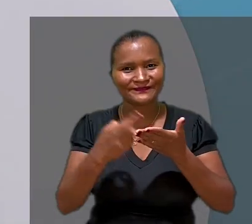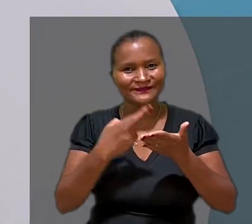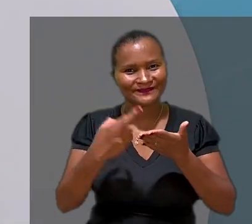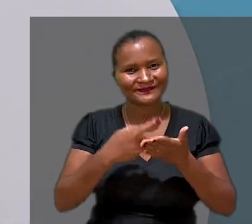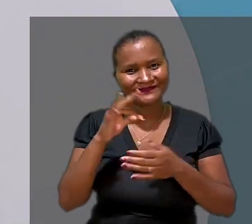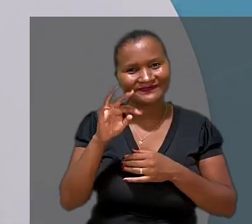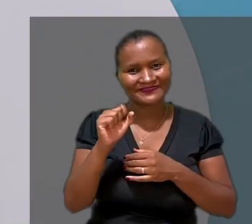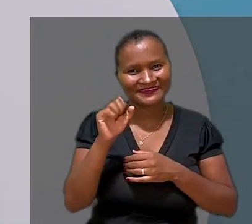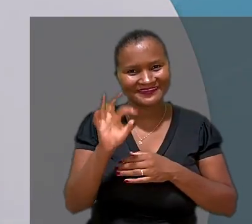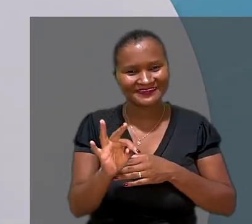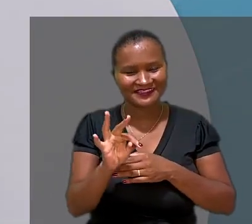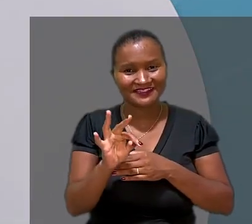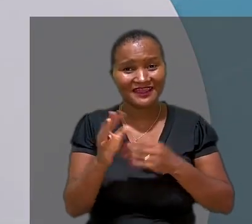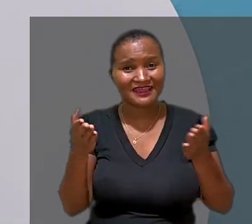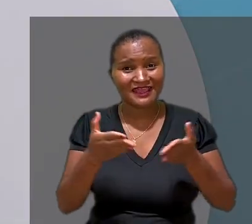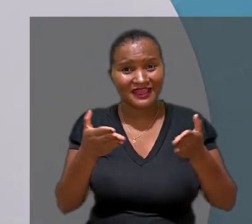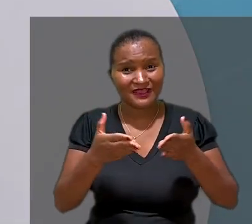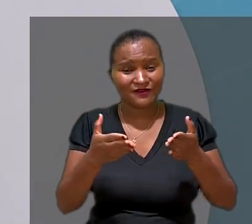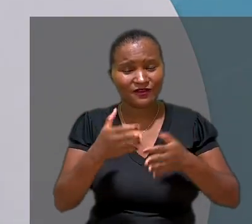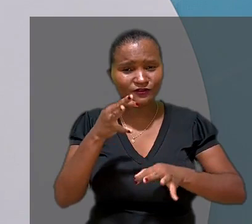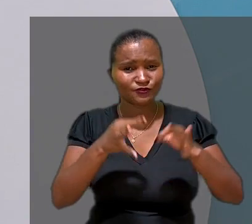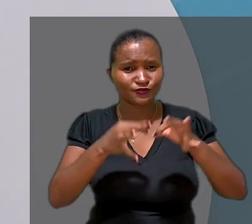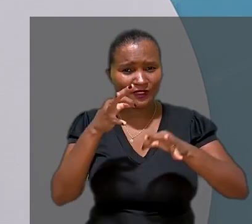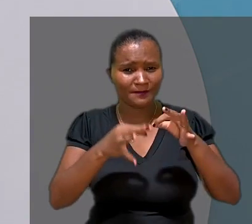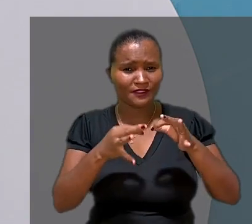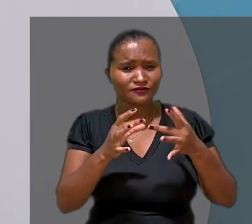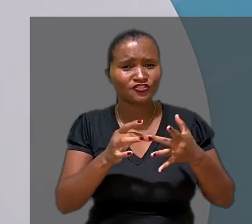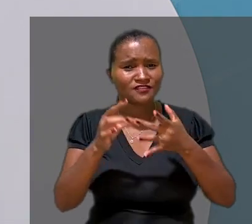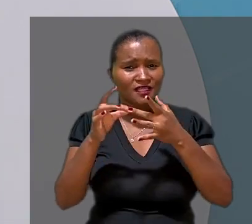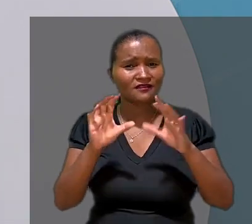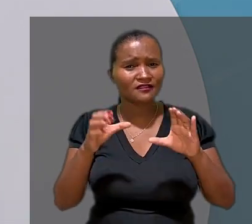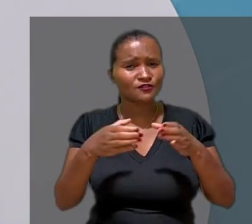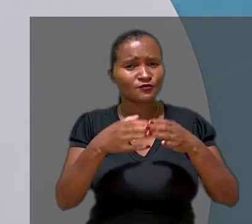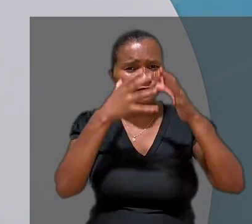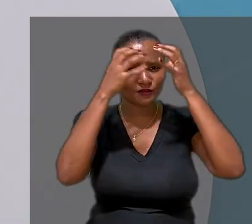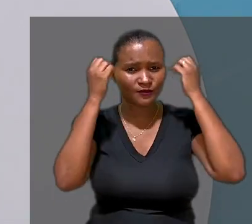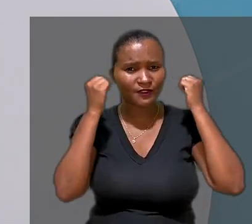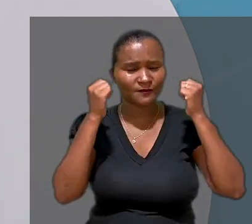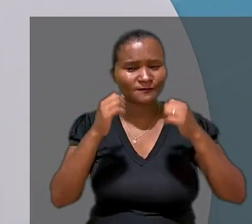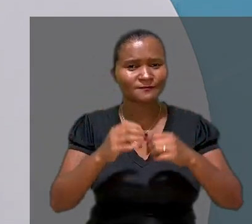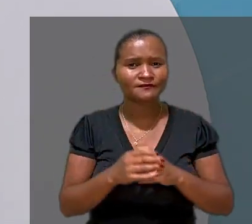Estamos de volta com o Revista TST. Fique agora com os julgamentos de destaque das